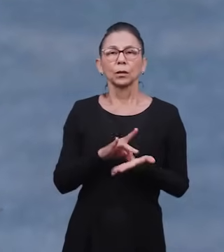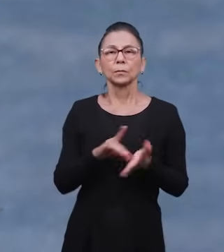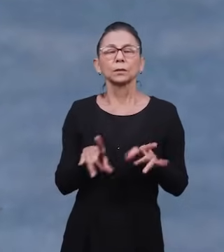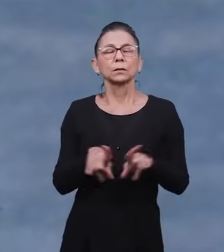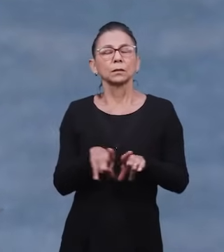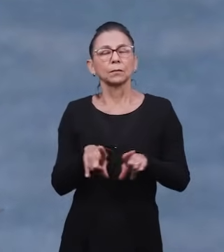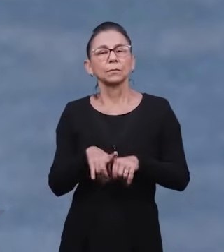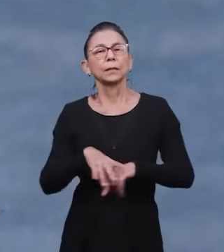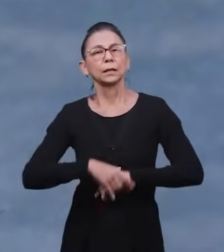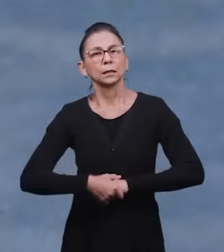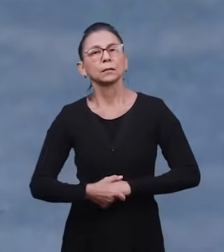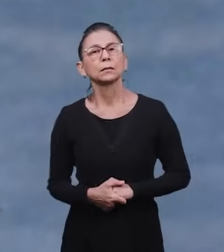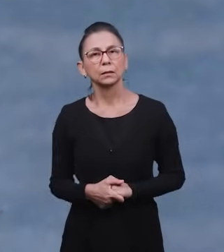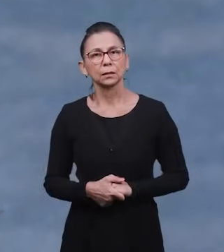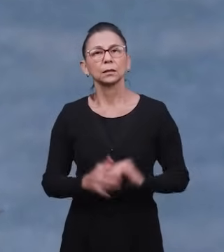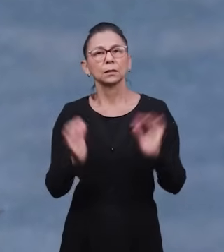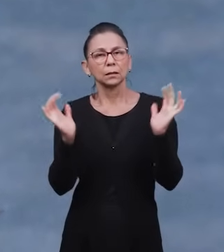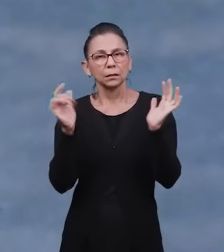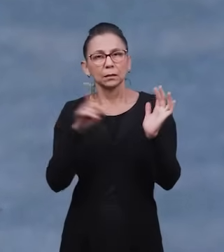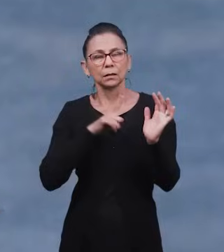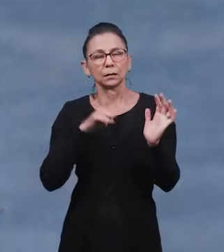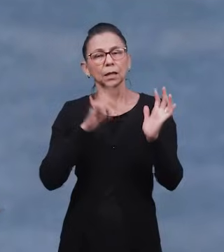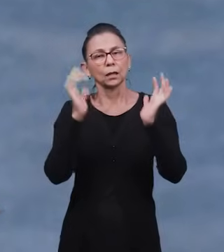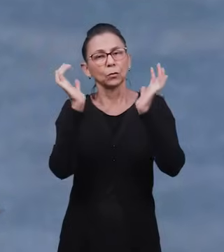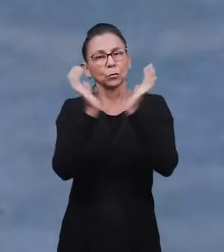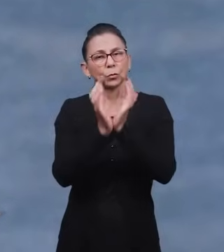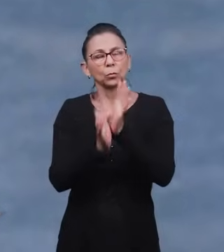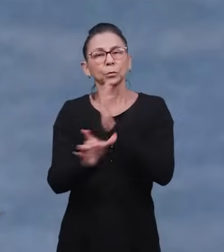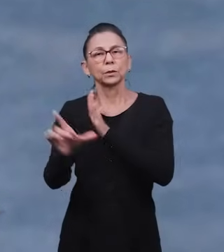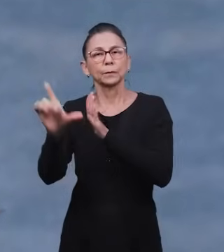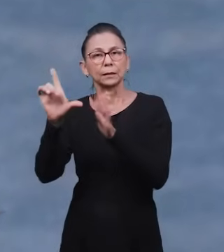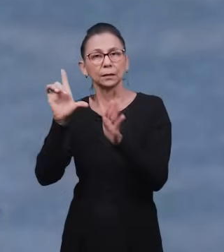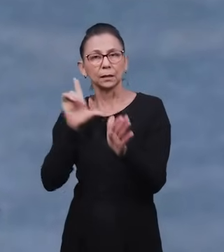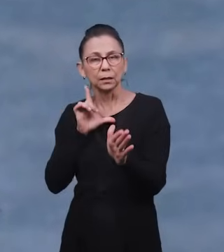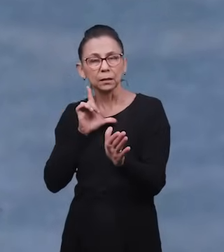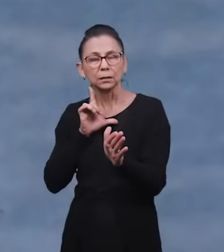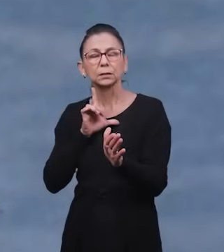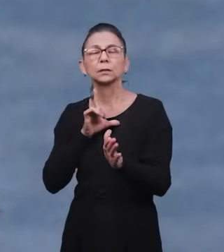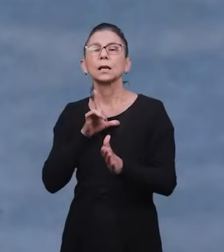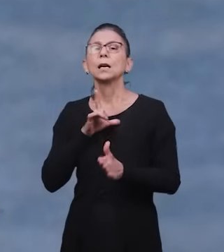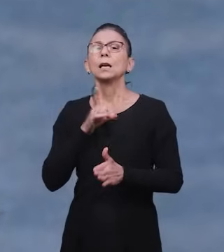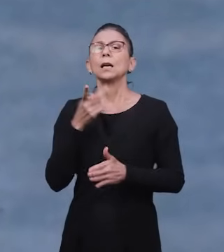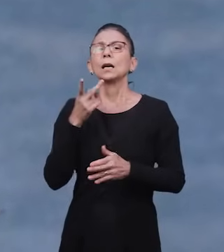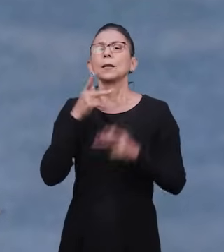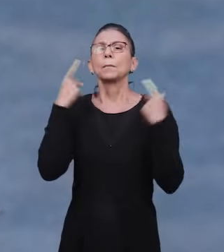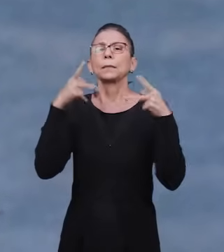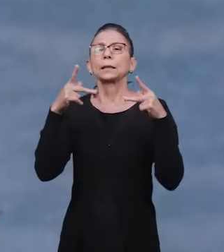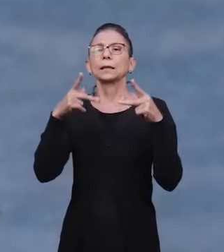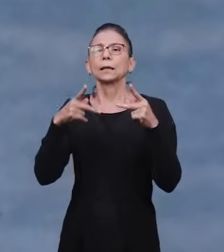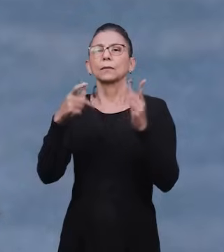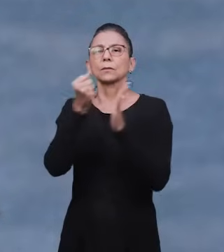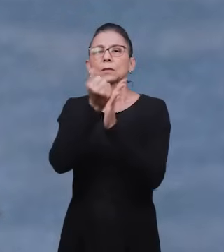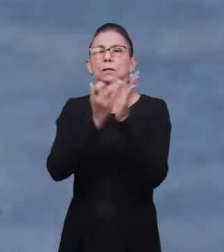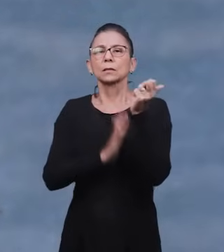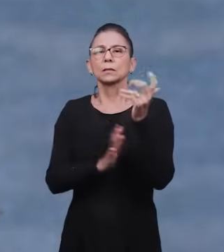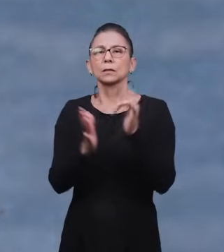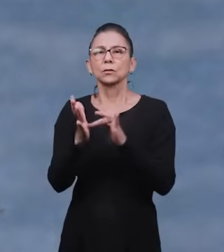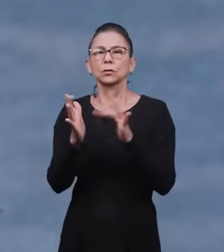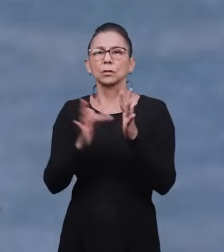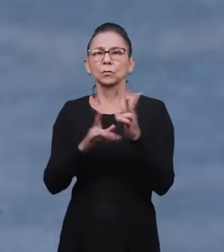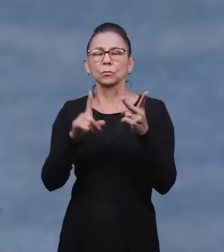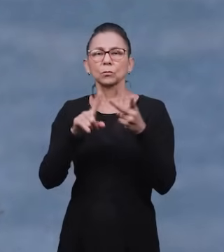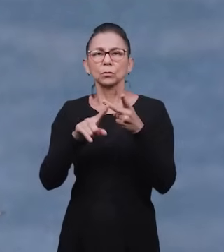que falou que há poder no sangue de Jesus, que falou que a palavra é viva, que a palavra é revelada, falou que existe